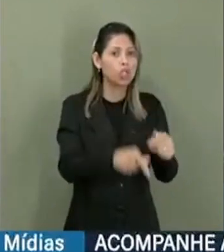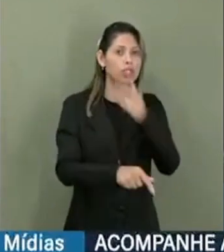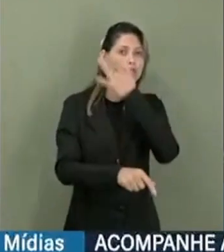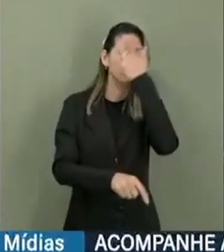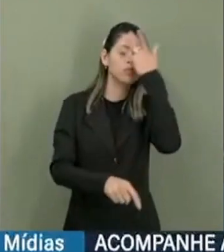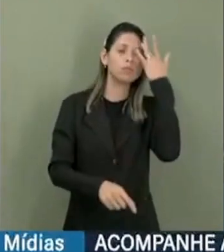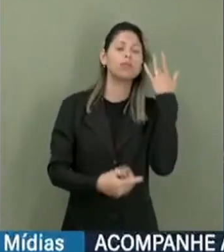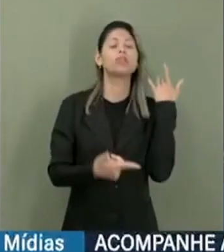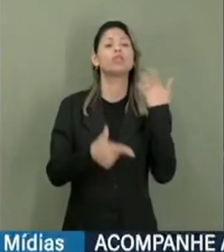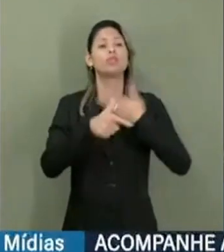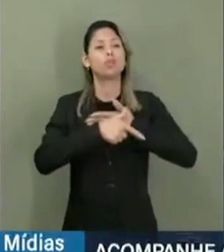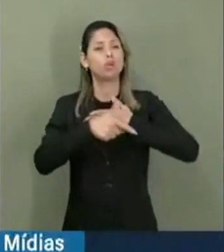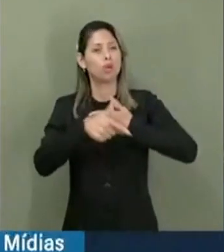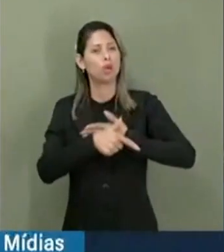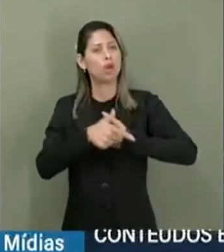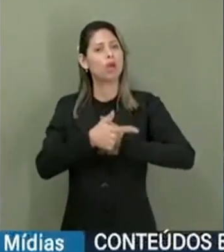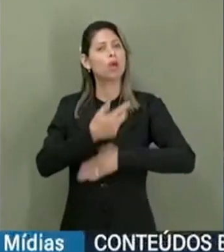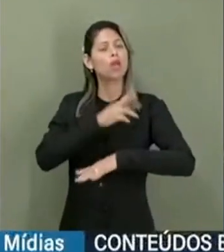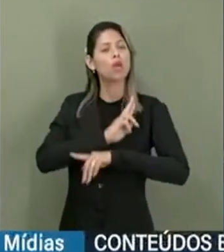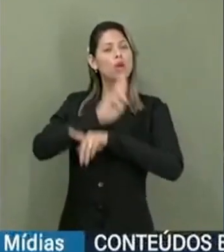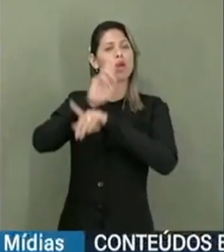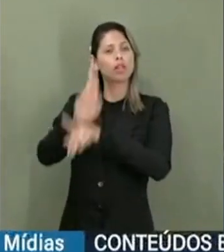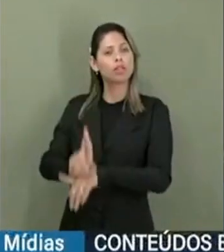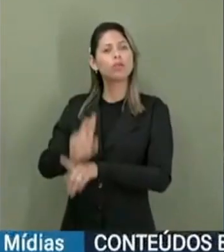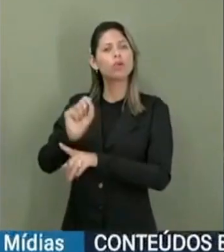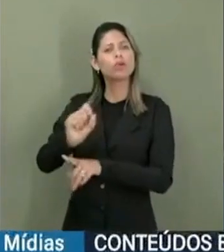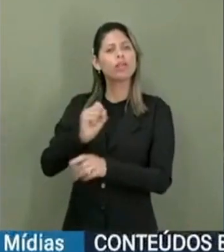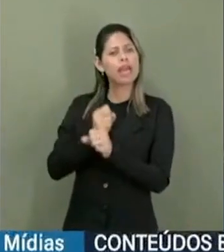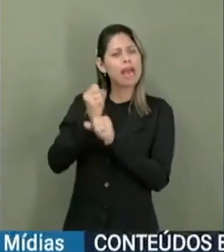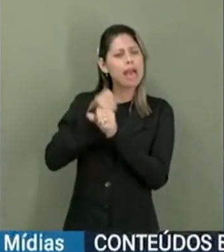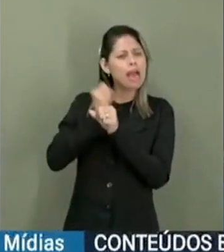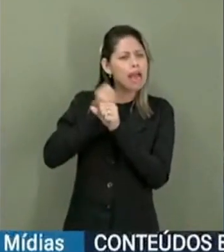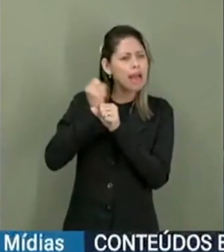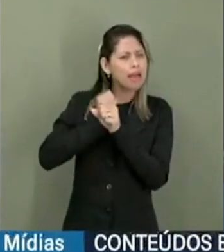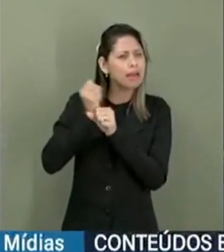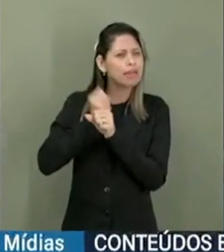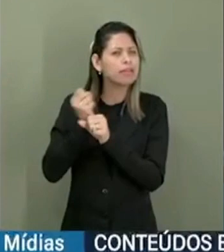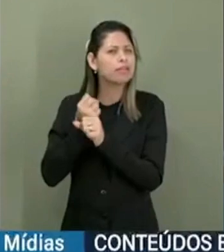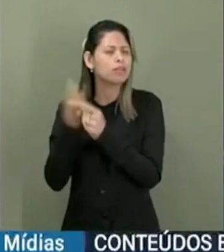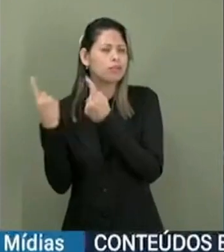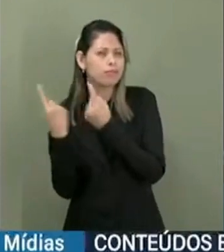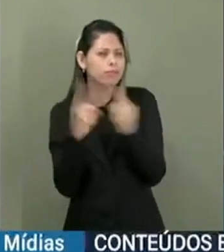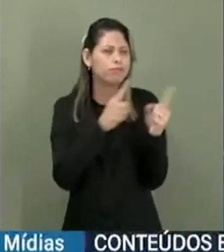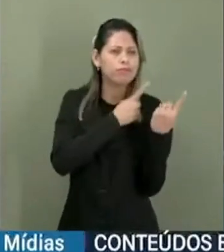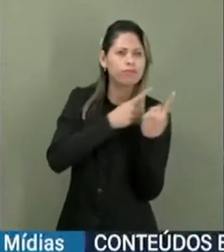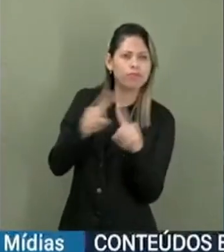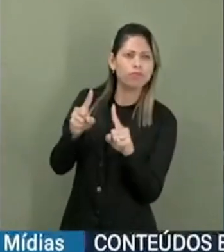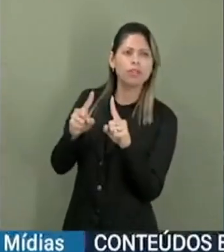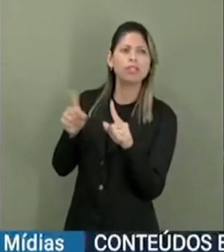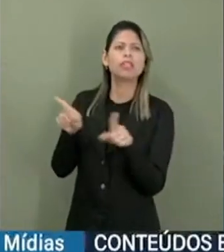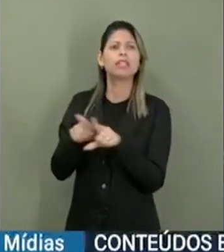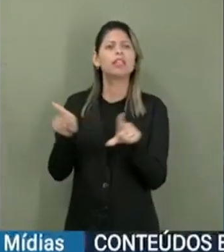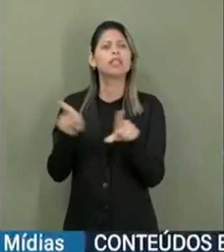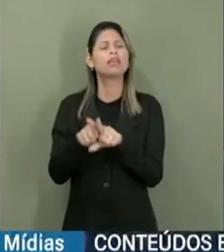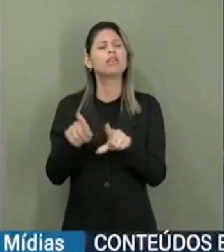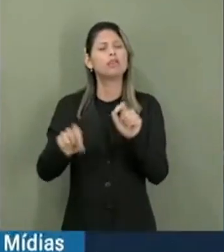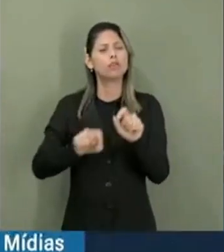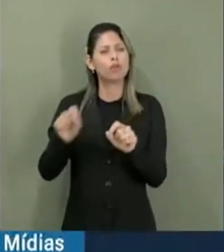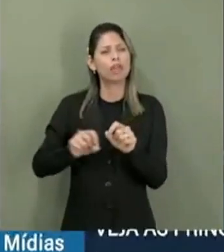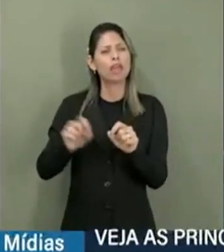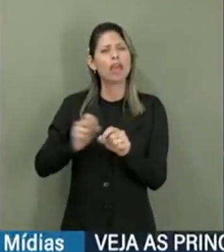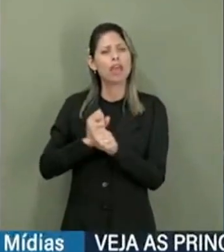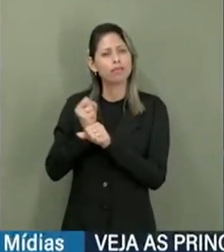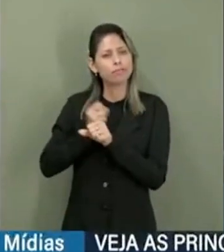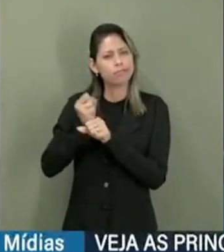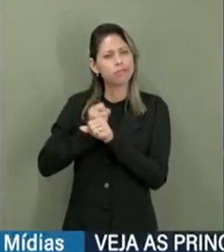protagonismo depois de anos de ataques pela administração obscurantista dos últimos